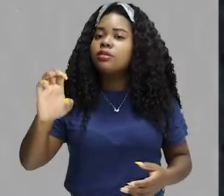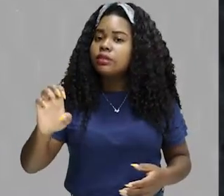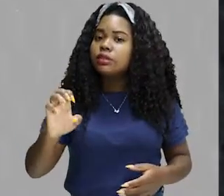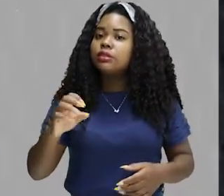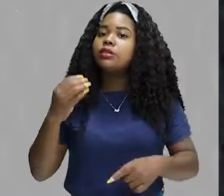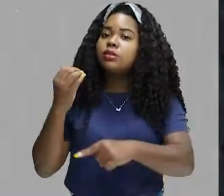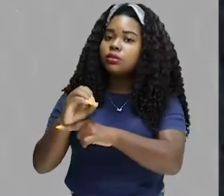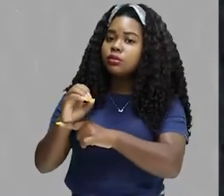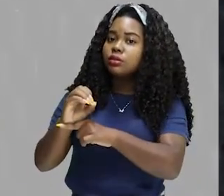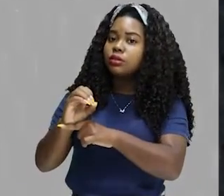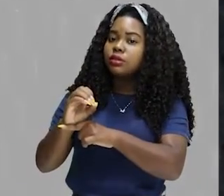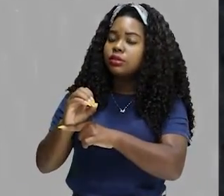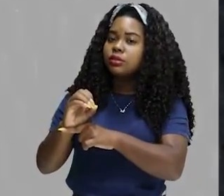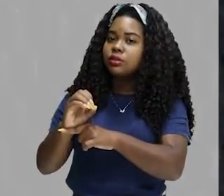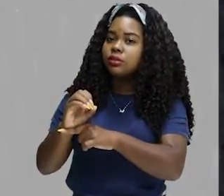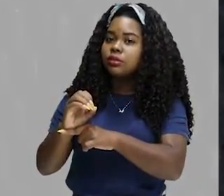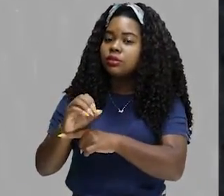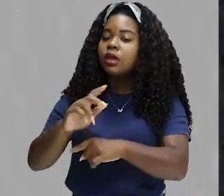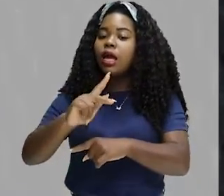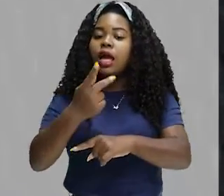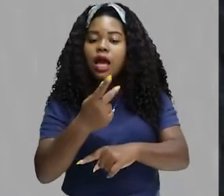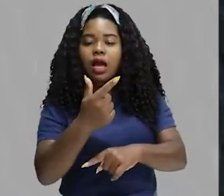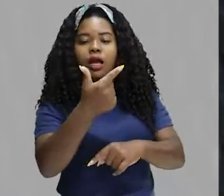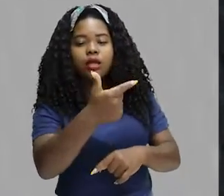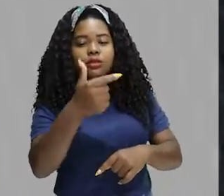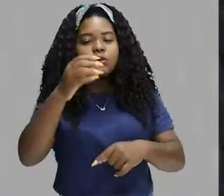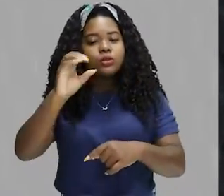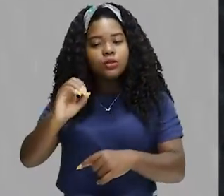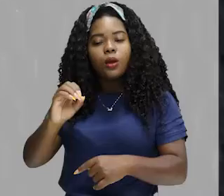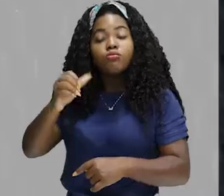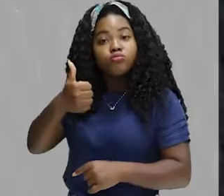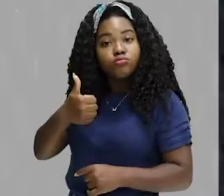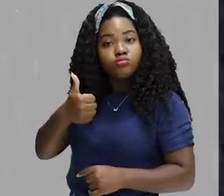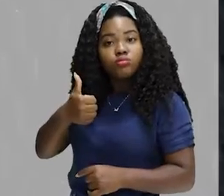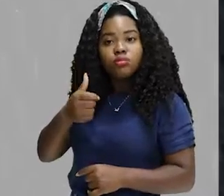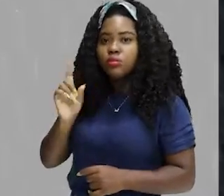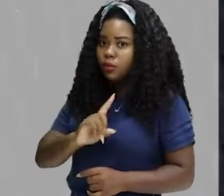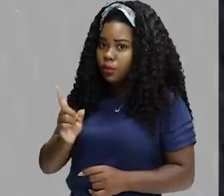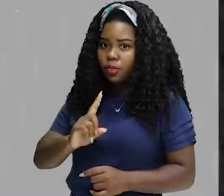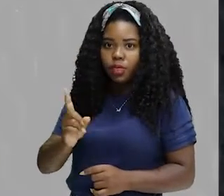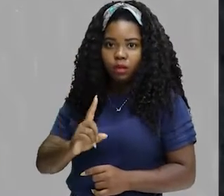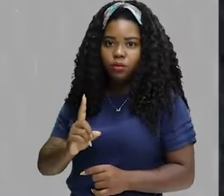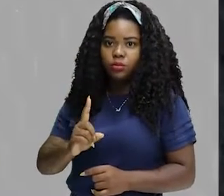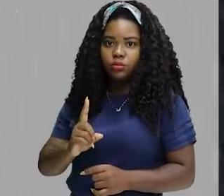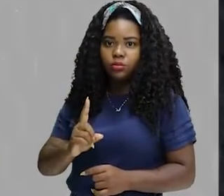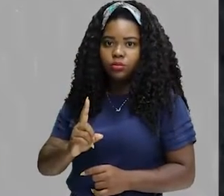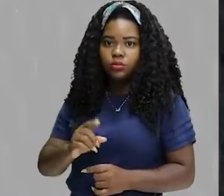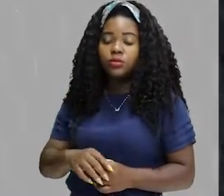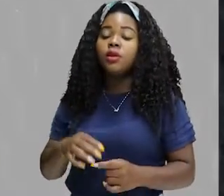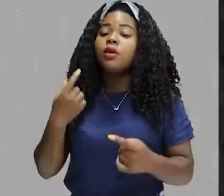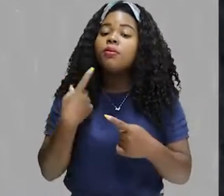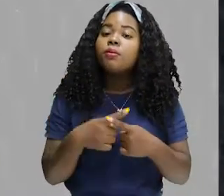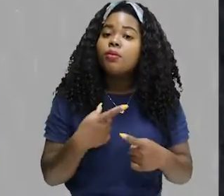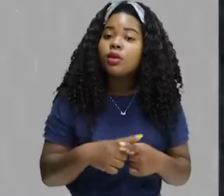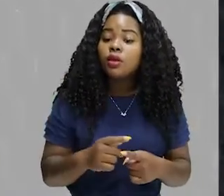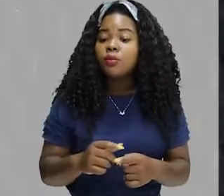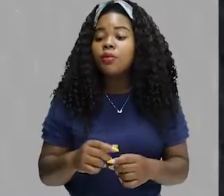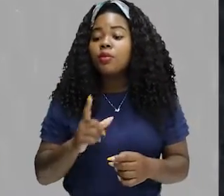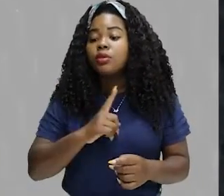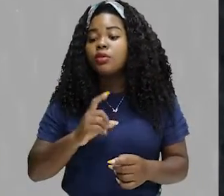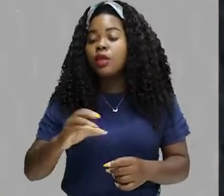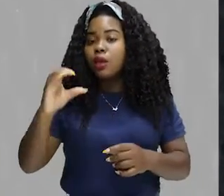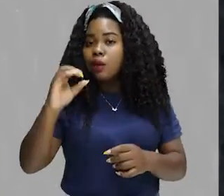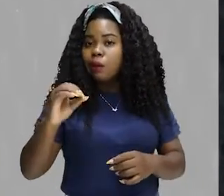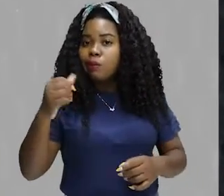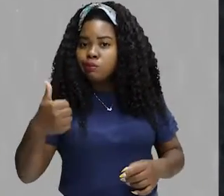H2O. A gente não fala H2O1, beleza? Por quê? Quando for o número 1, a gente